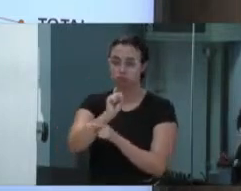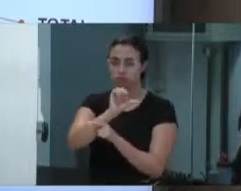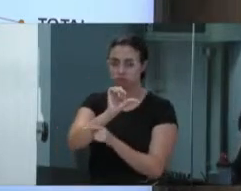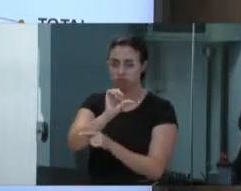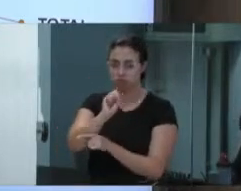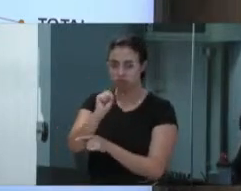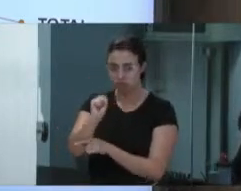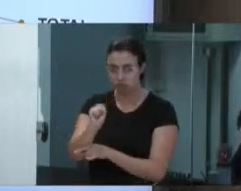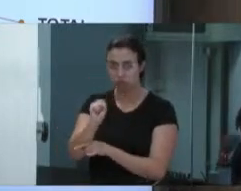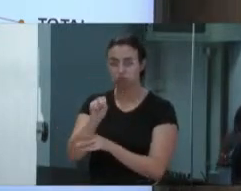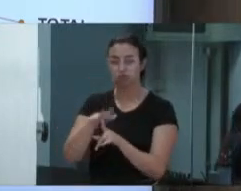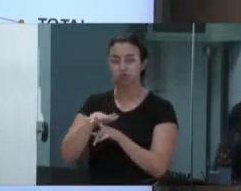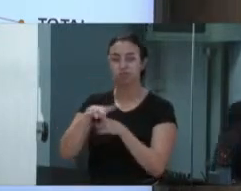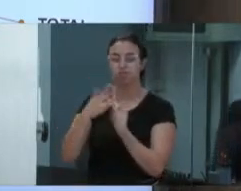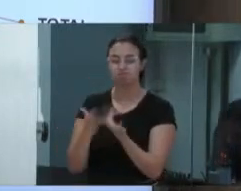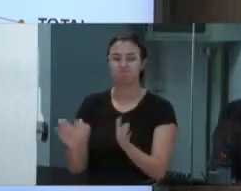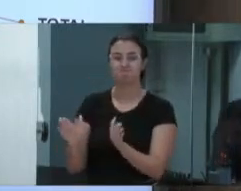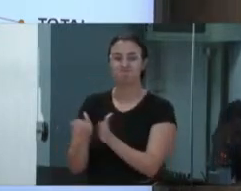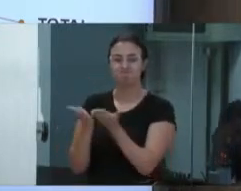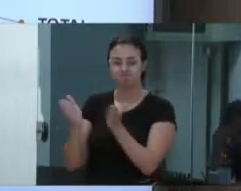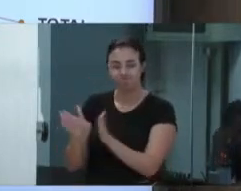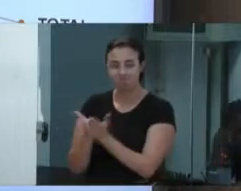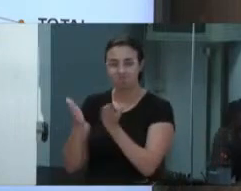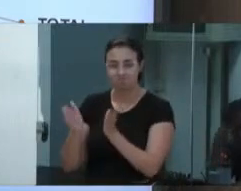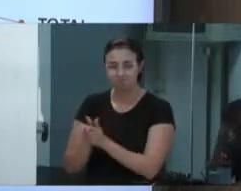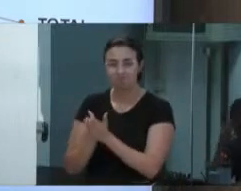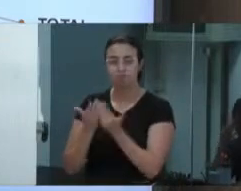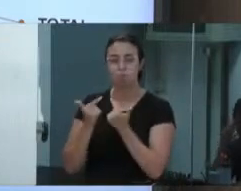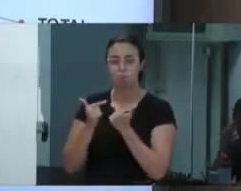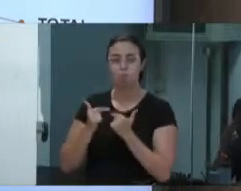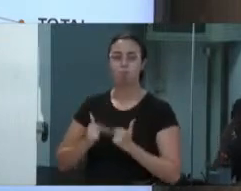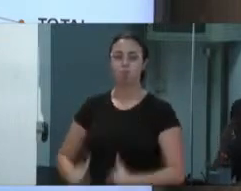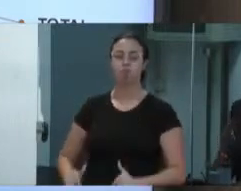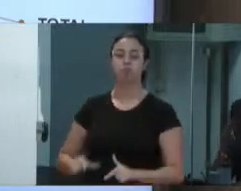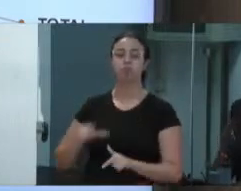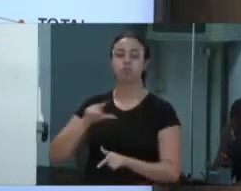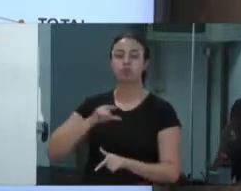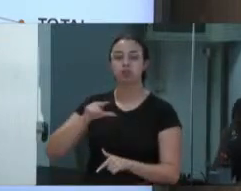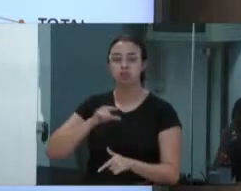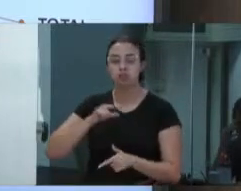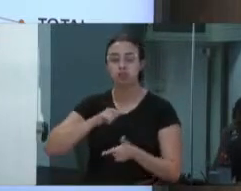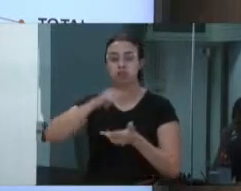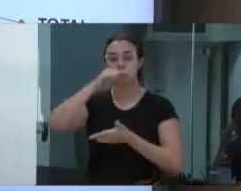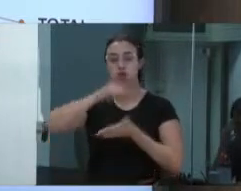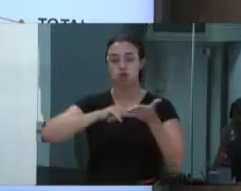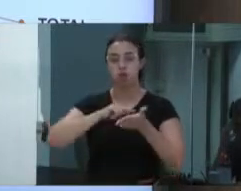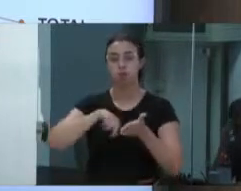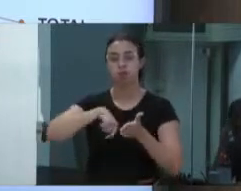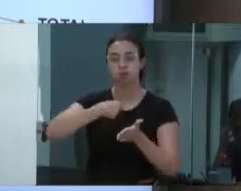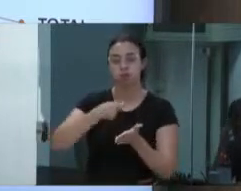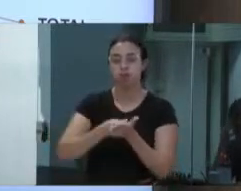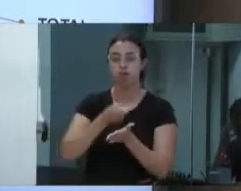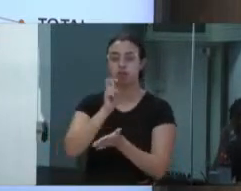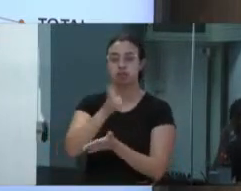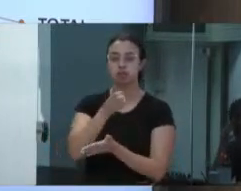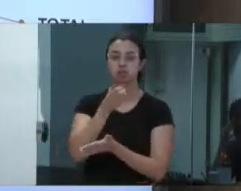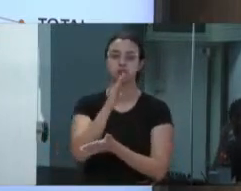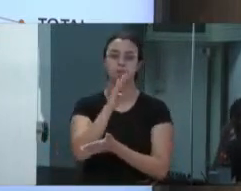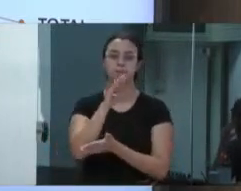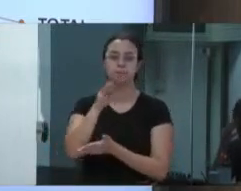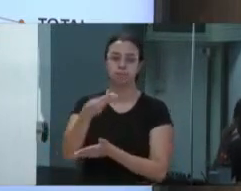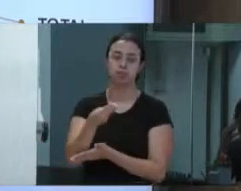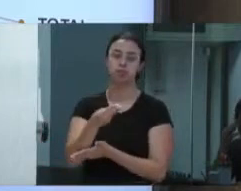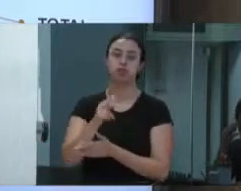9.898 em situação de extrema pobreza, e a gente tinha aí uma folha de pagamento de 5.058.000. Então, todos